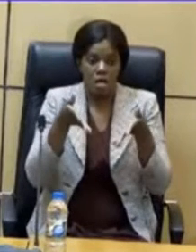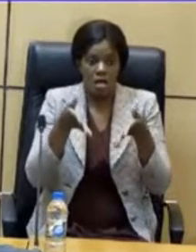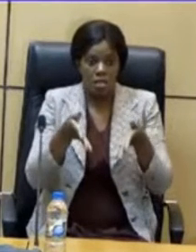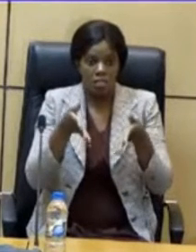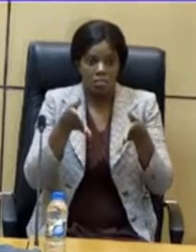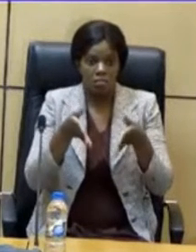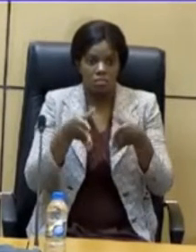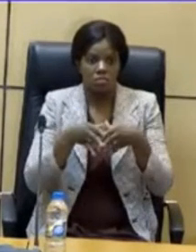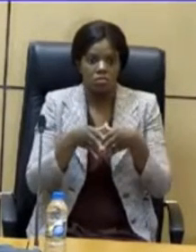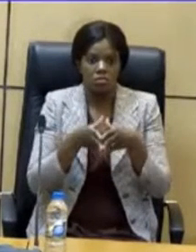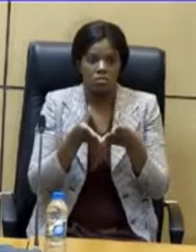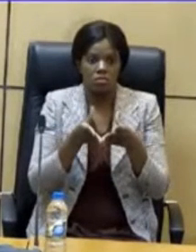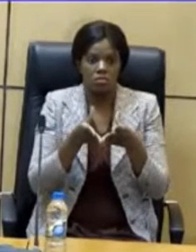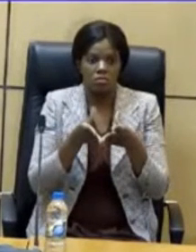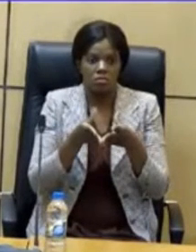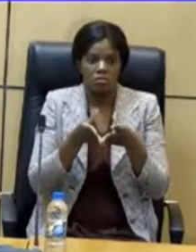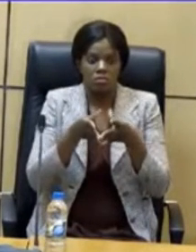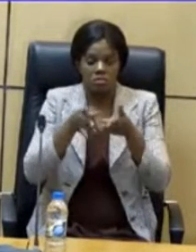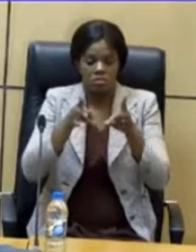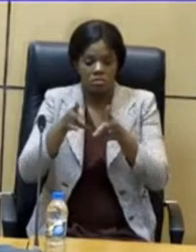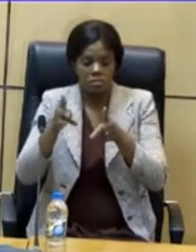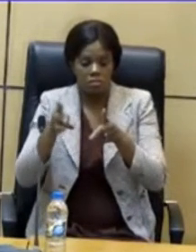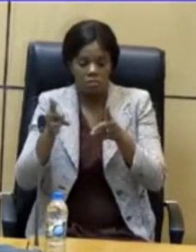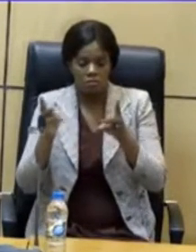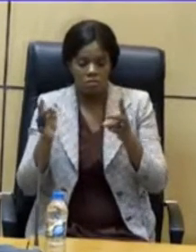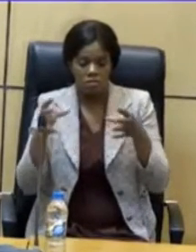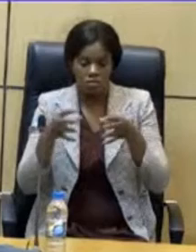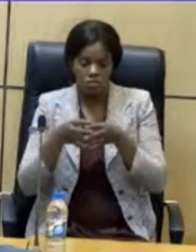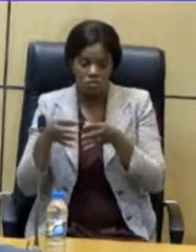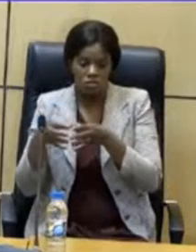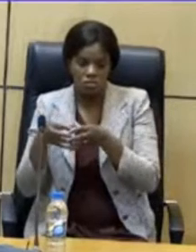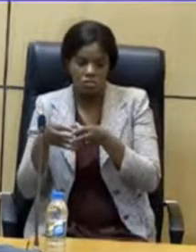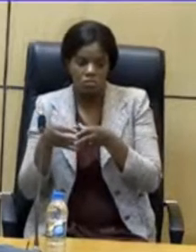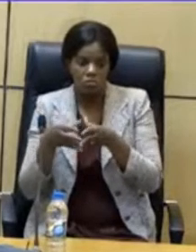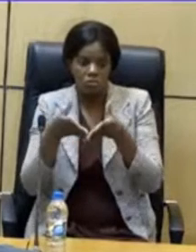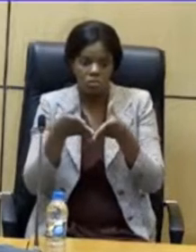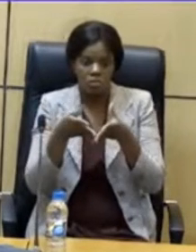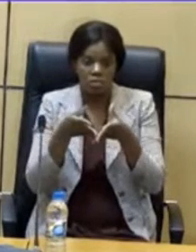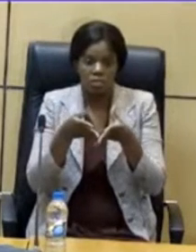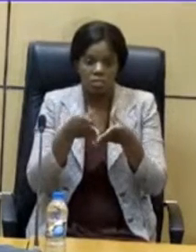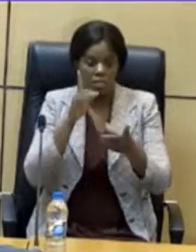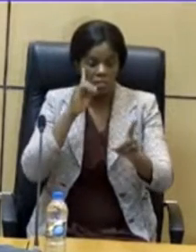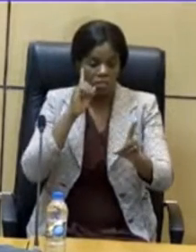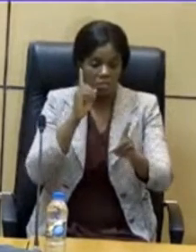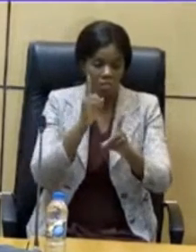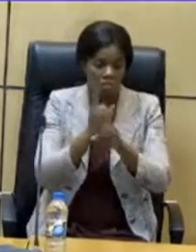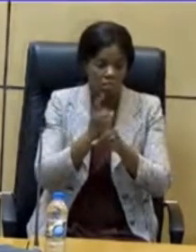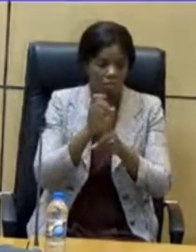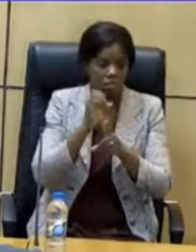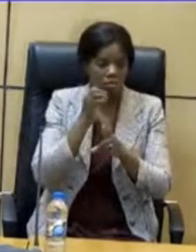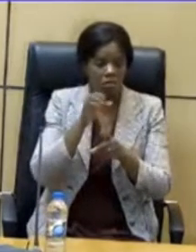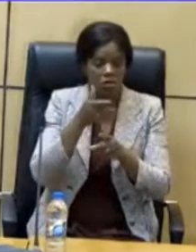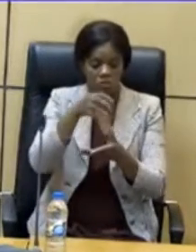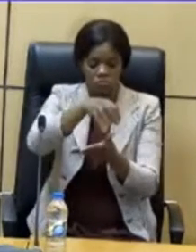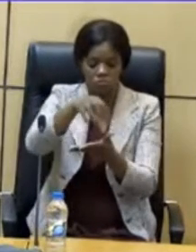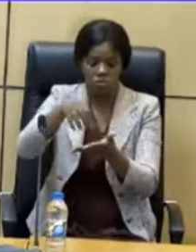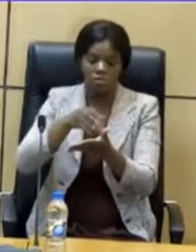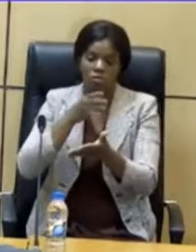enquanto, estes conglomerados não preenche o critério da transmissão comunitária ou